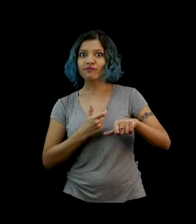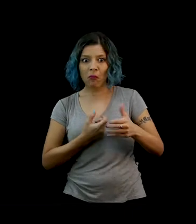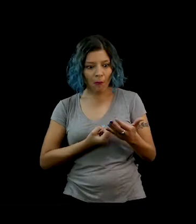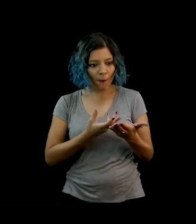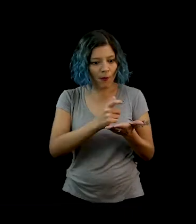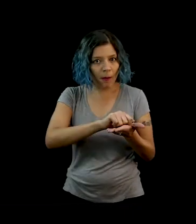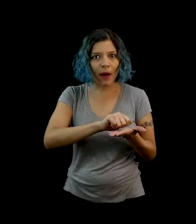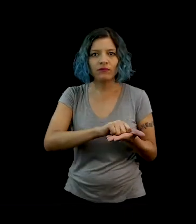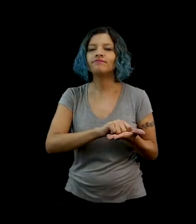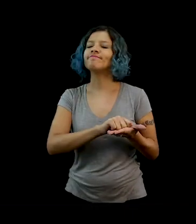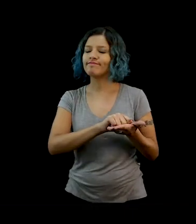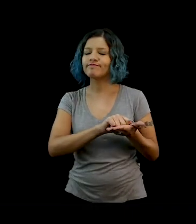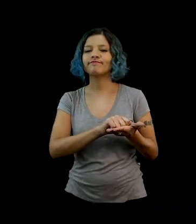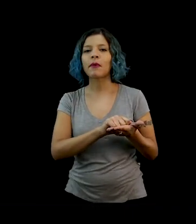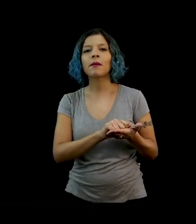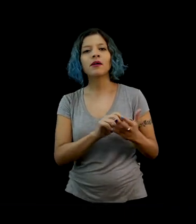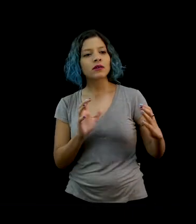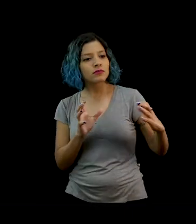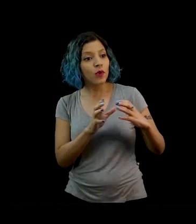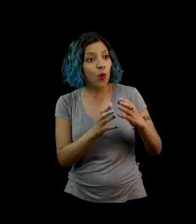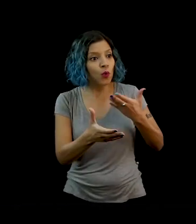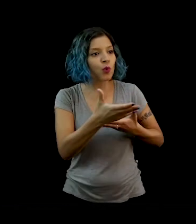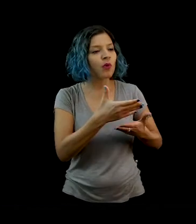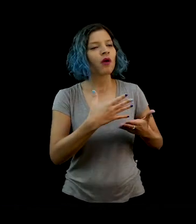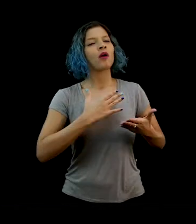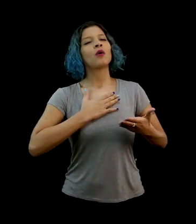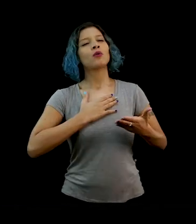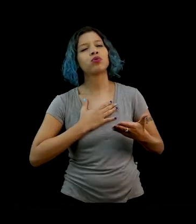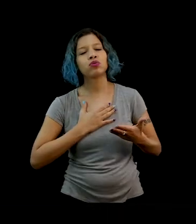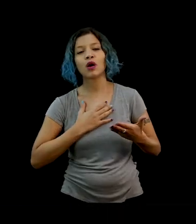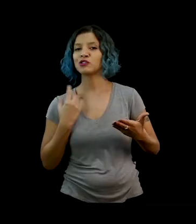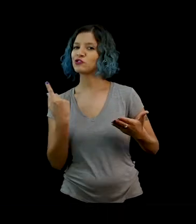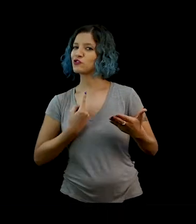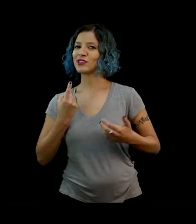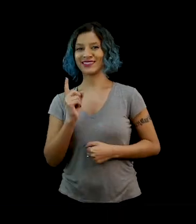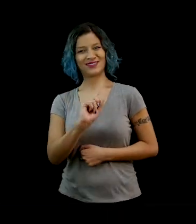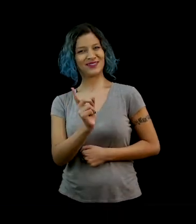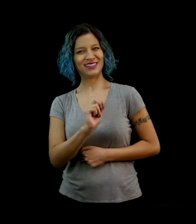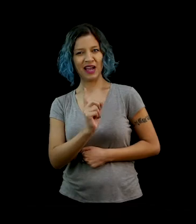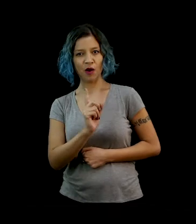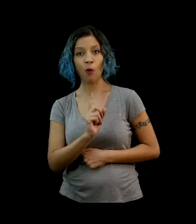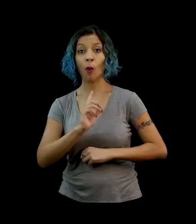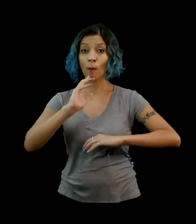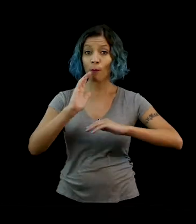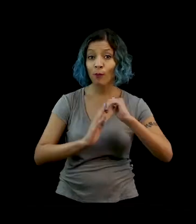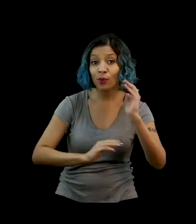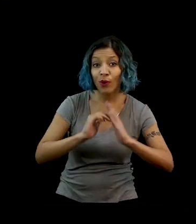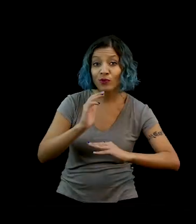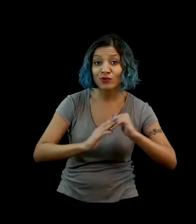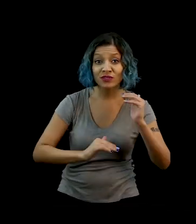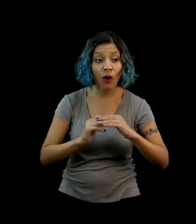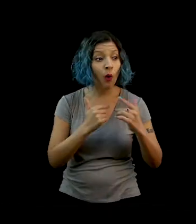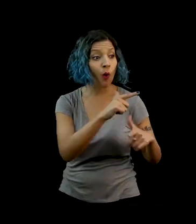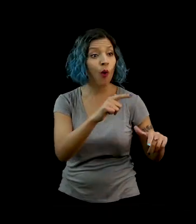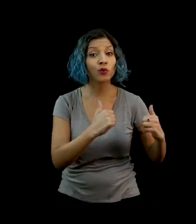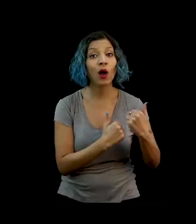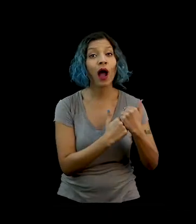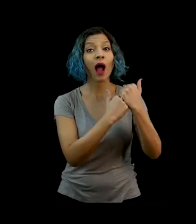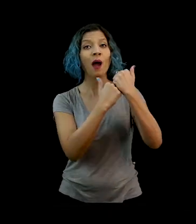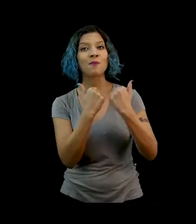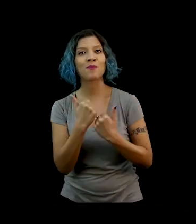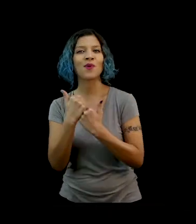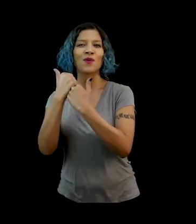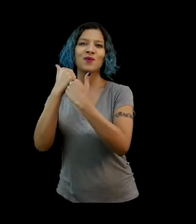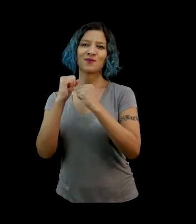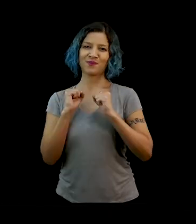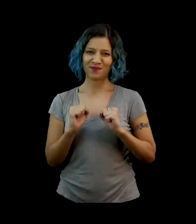pode começar a produzir tem um apoio porque você Já publicou Então essa é a minha maneira de me relacionar